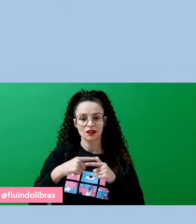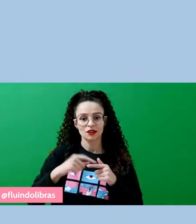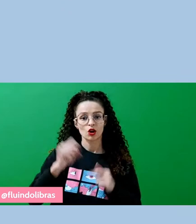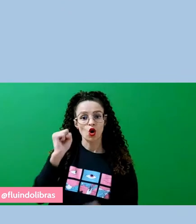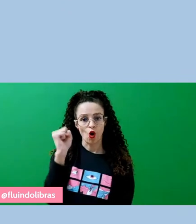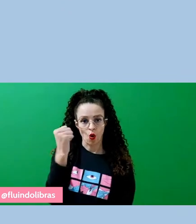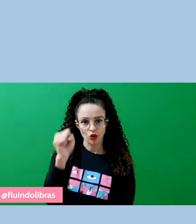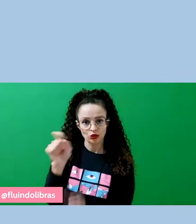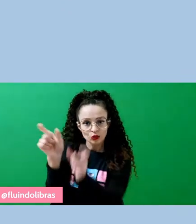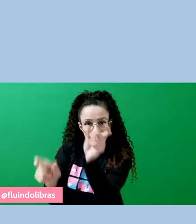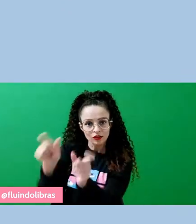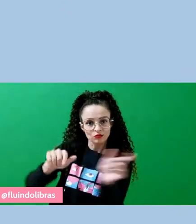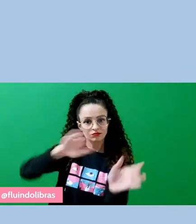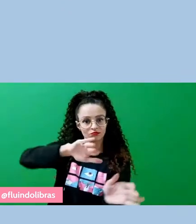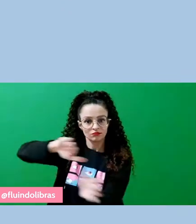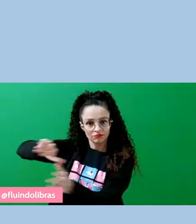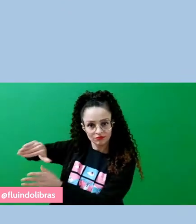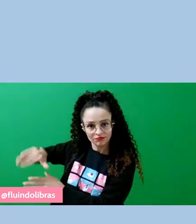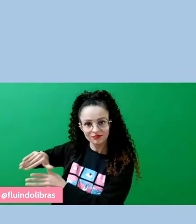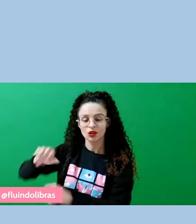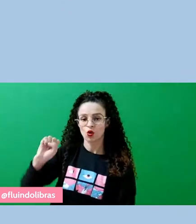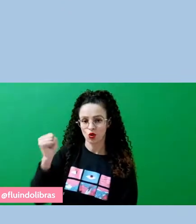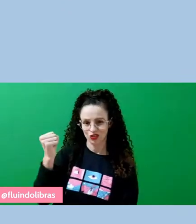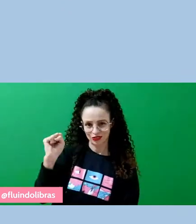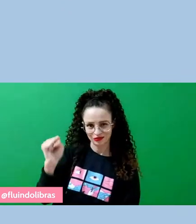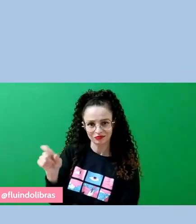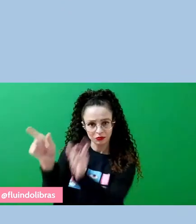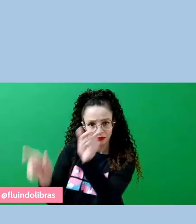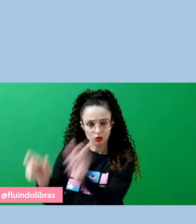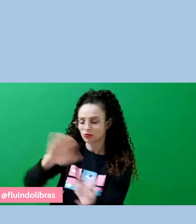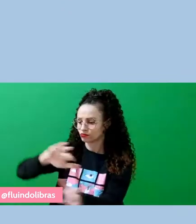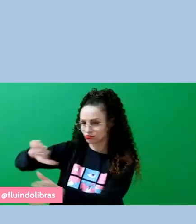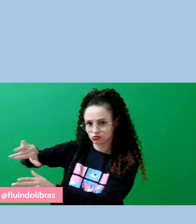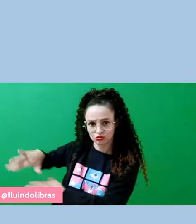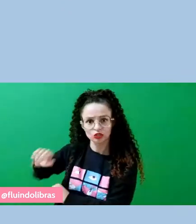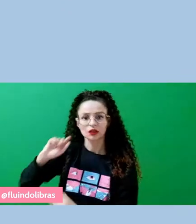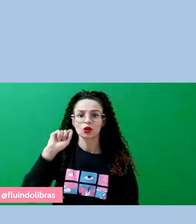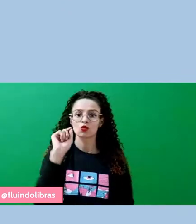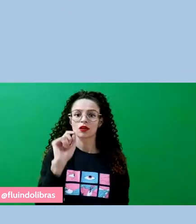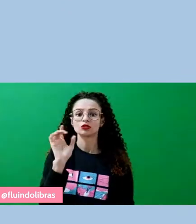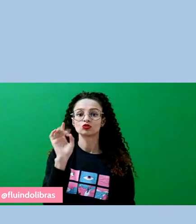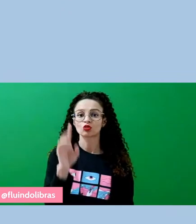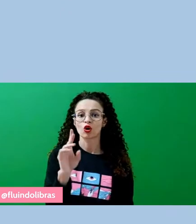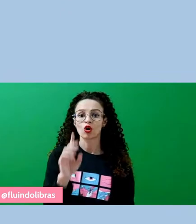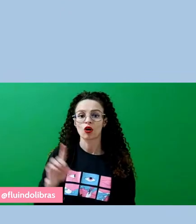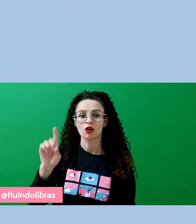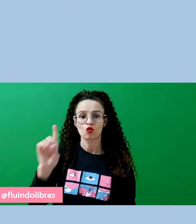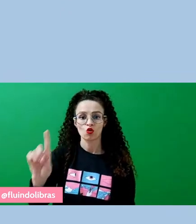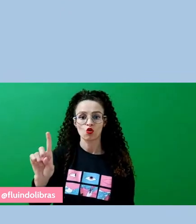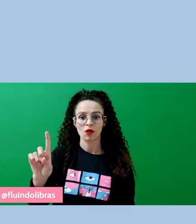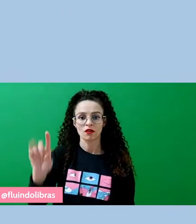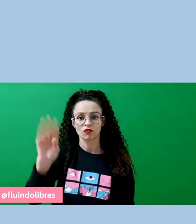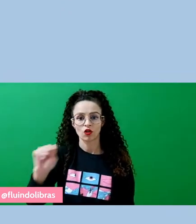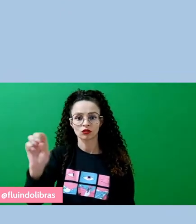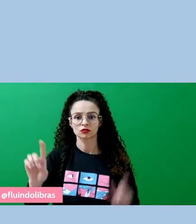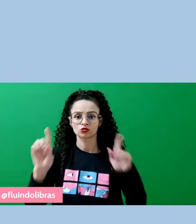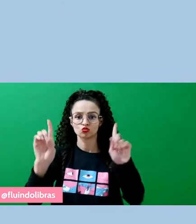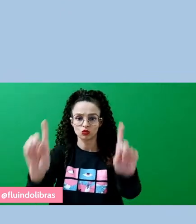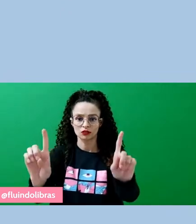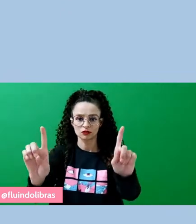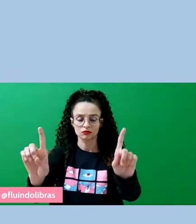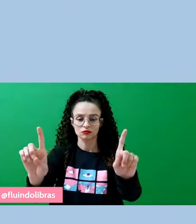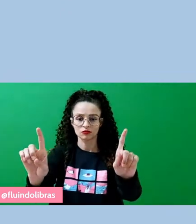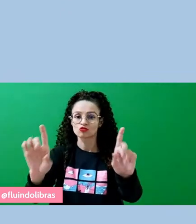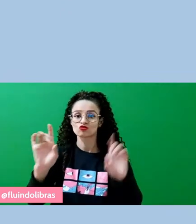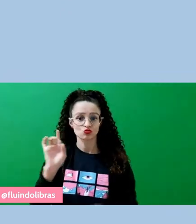Pomerá propõe, né? Uma narradora e oito atores, quando você deixa uma voz, duas no caso, você